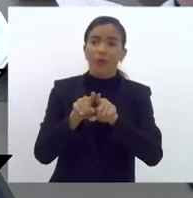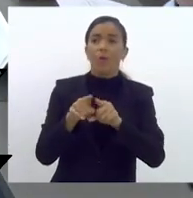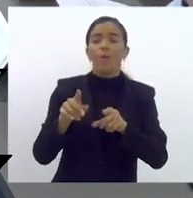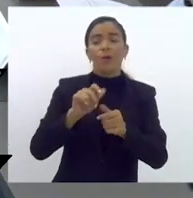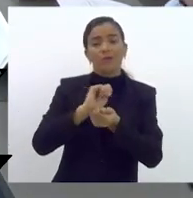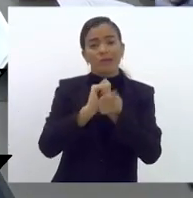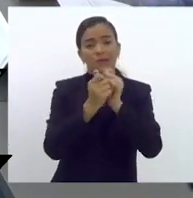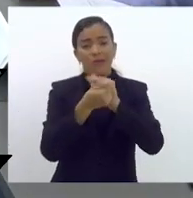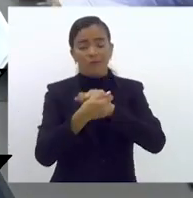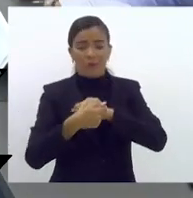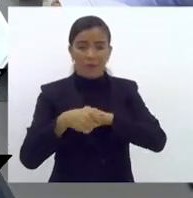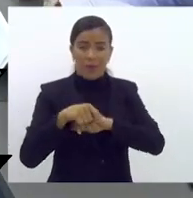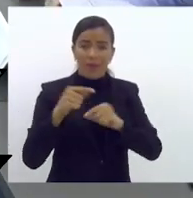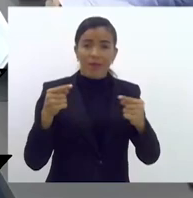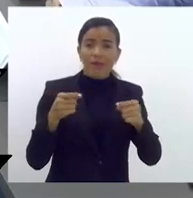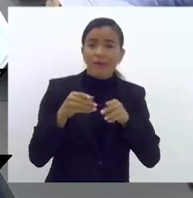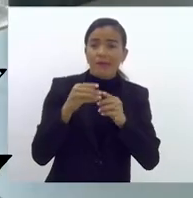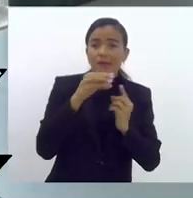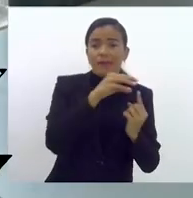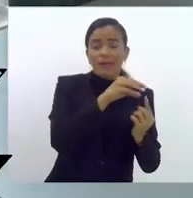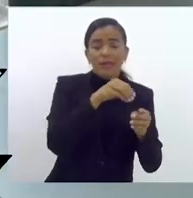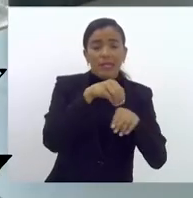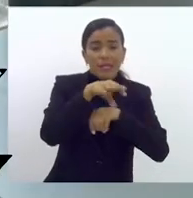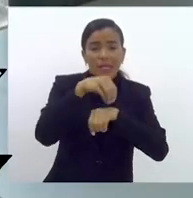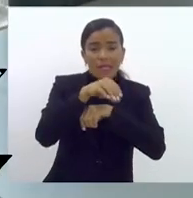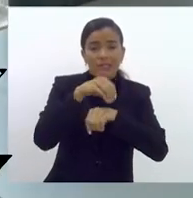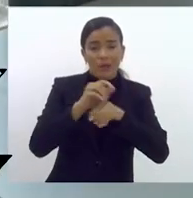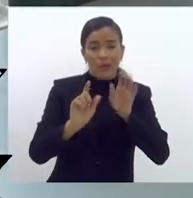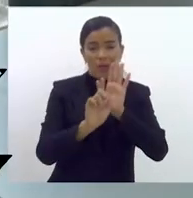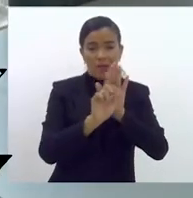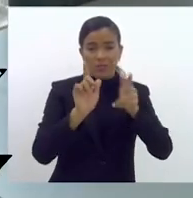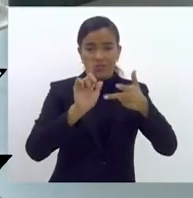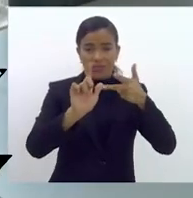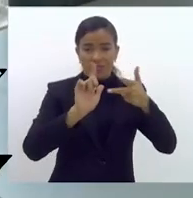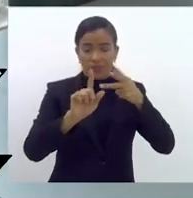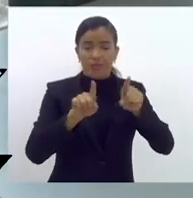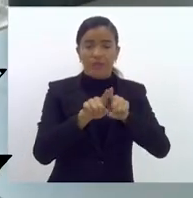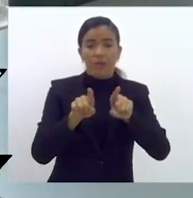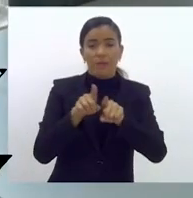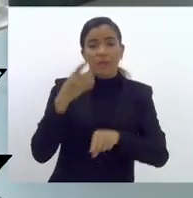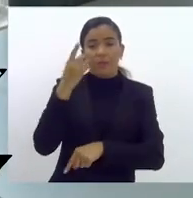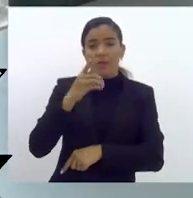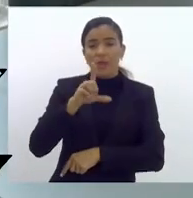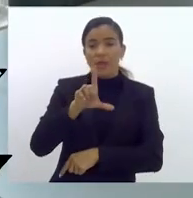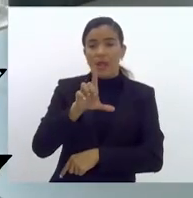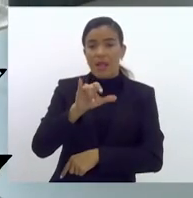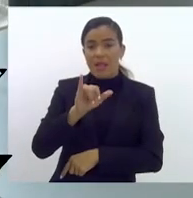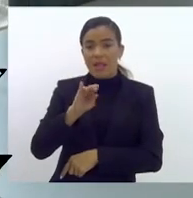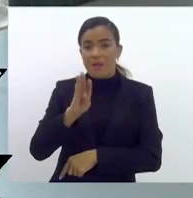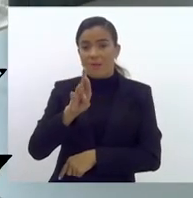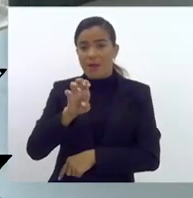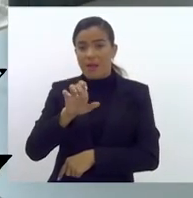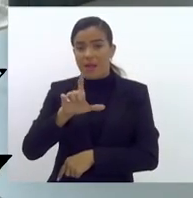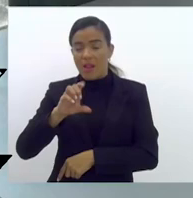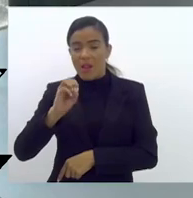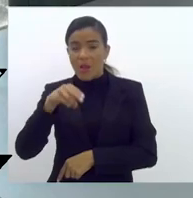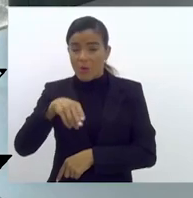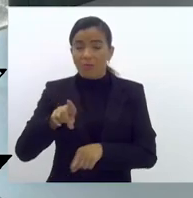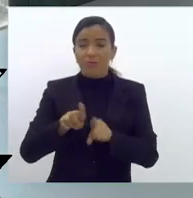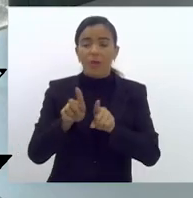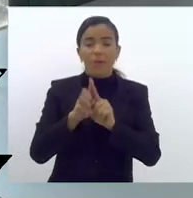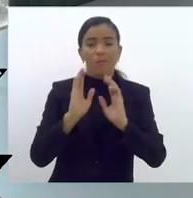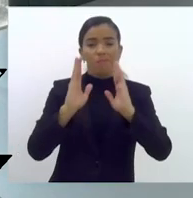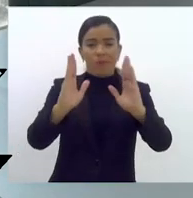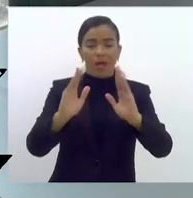transformação indicação Legislativa o outro é autoria Deputado librelon que fala sobre a prorrogação para todos os prazos